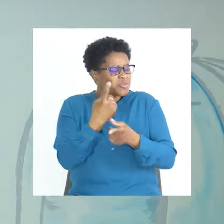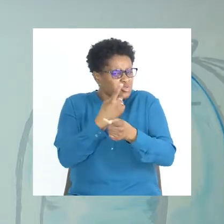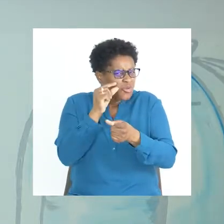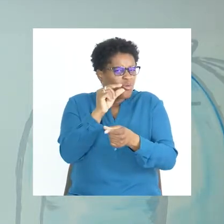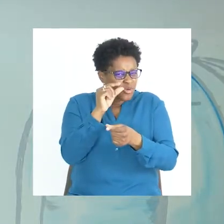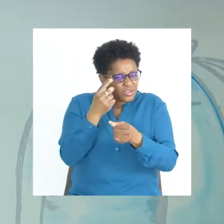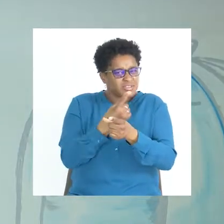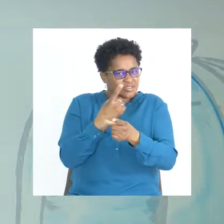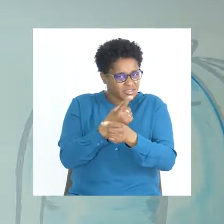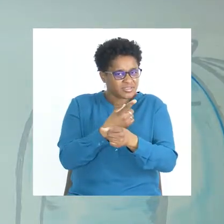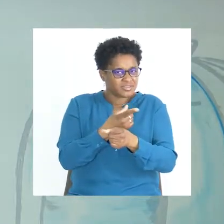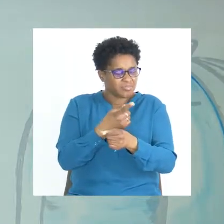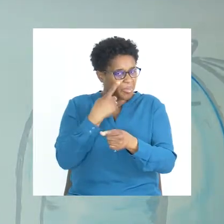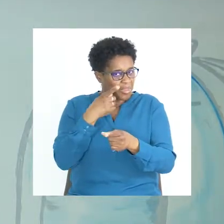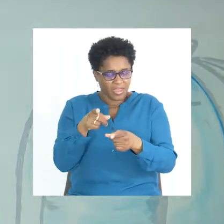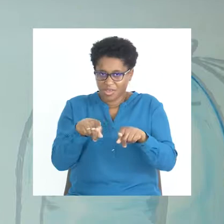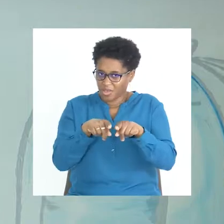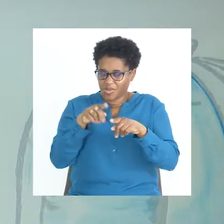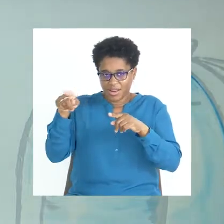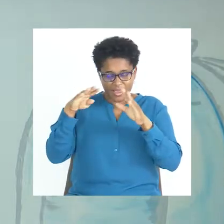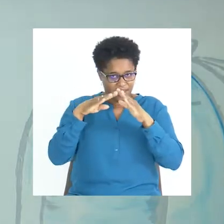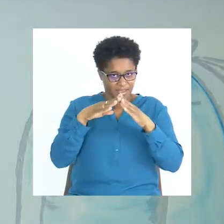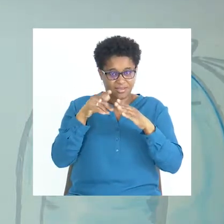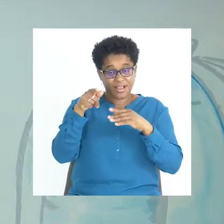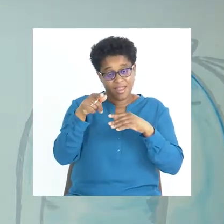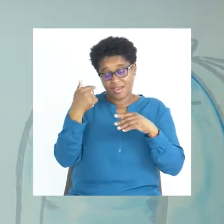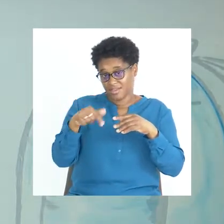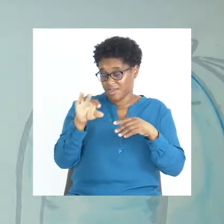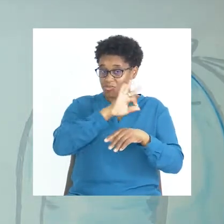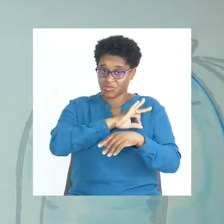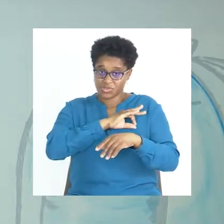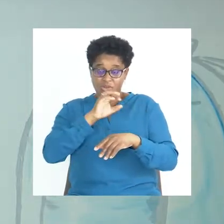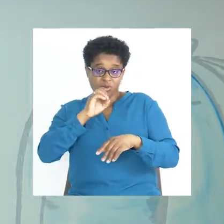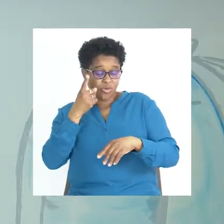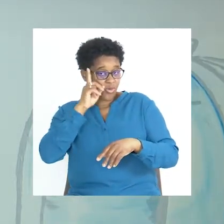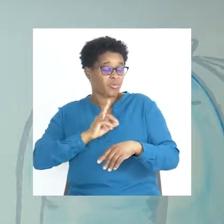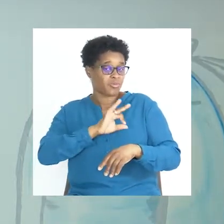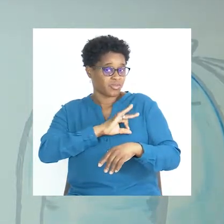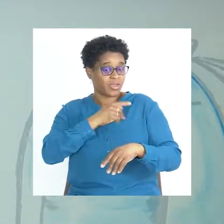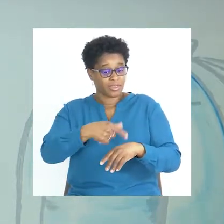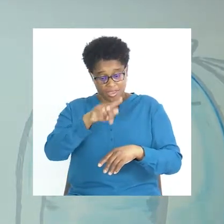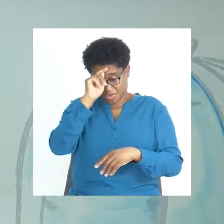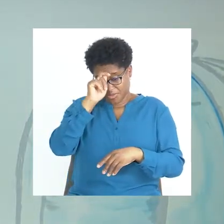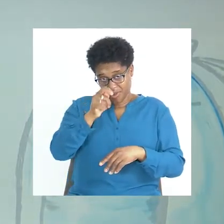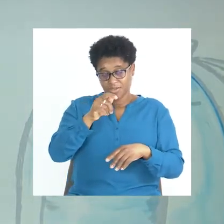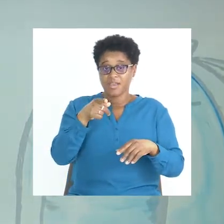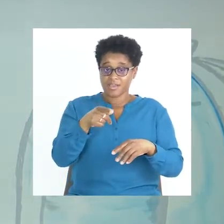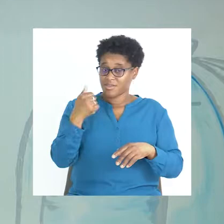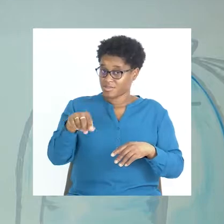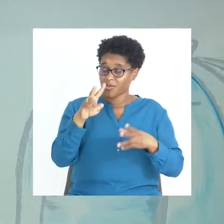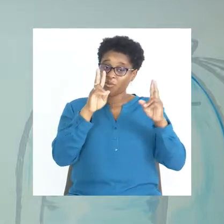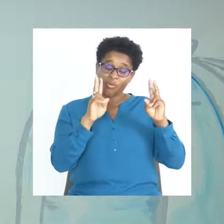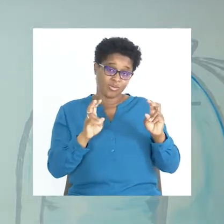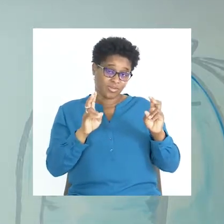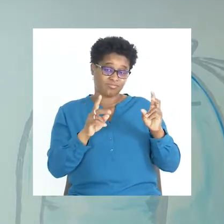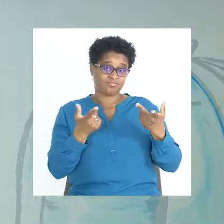são admissíveis, tal como em casa. Lá tu tens os professores, tu tens as professoras, há aquela linha de respeito, então aí tens